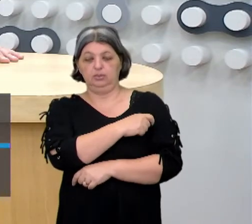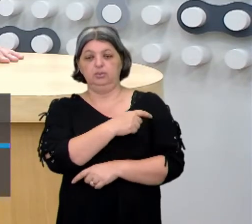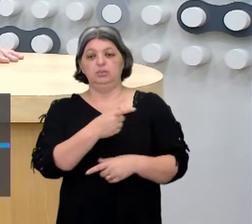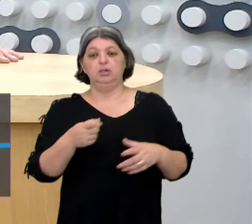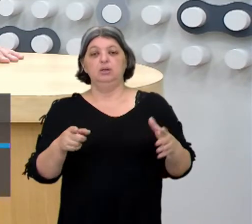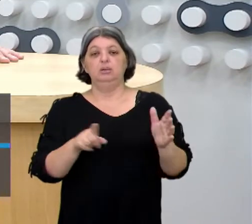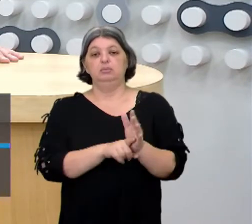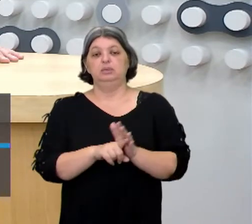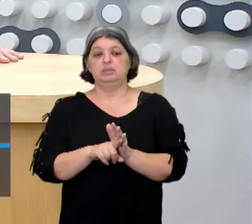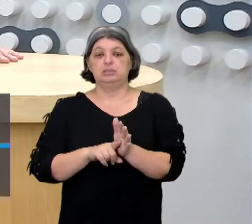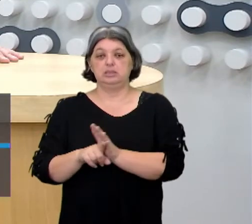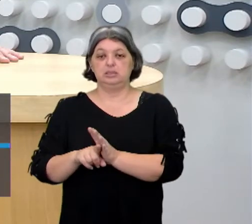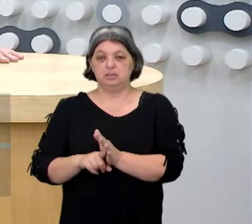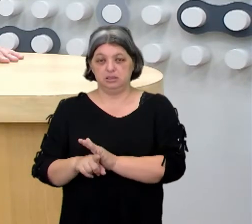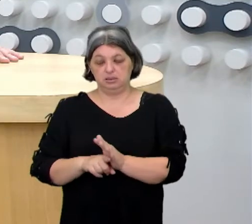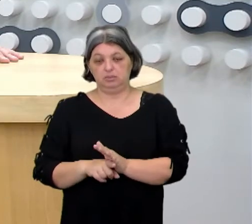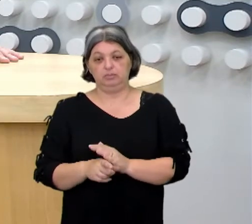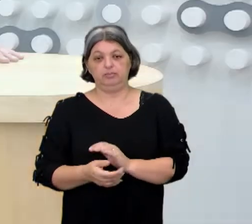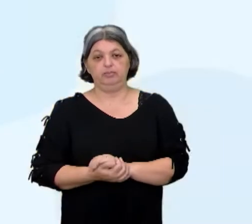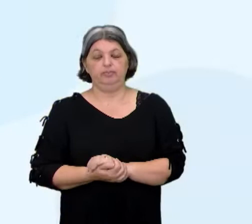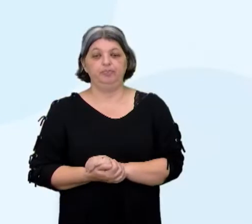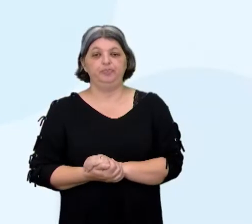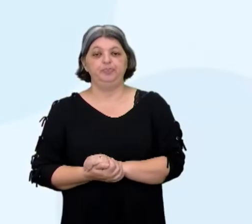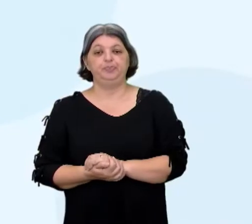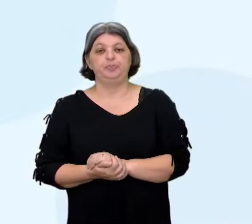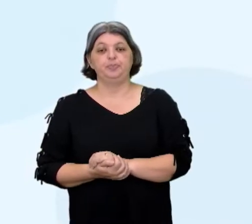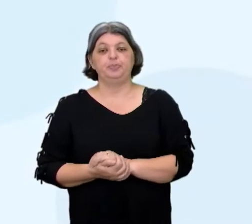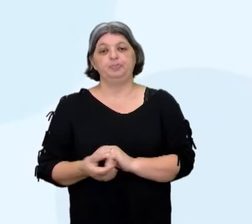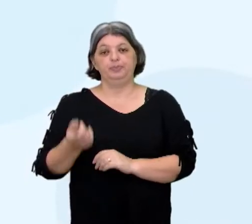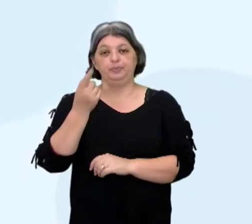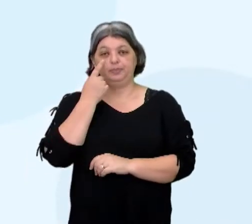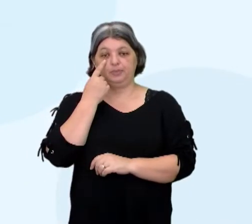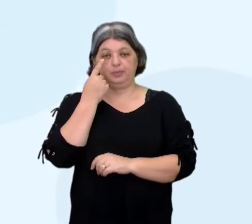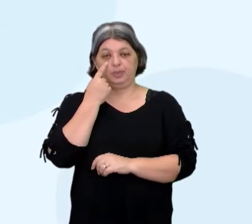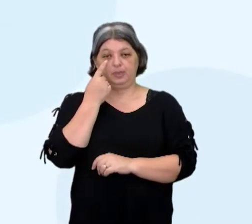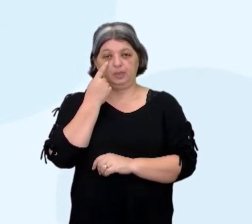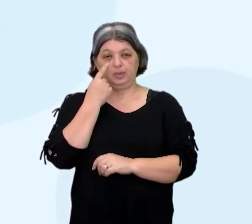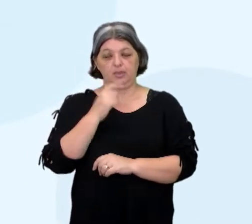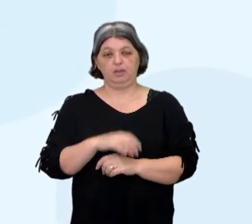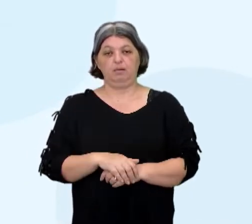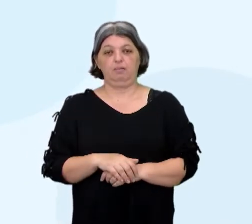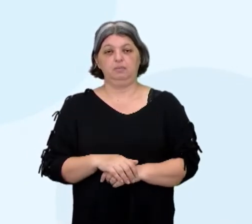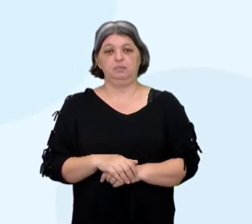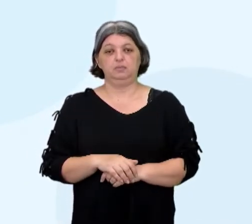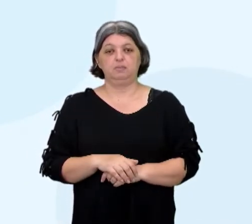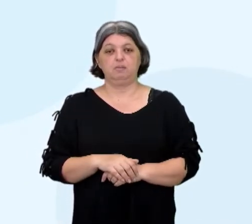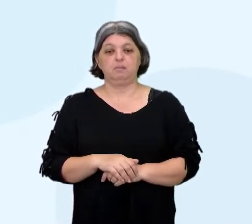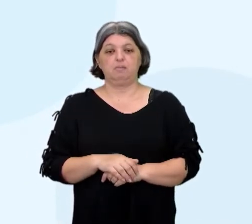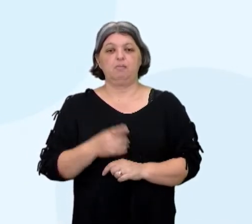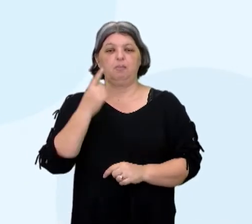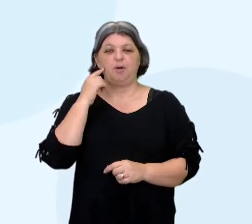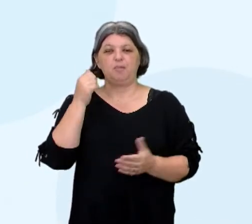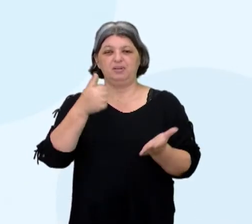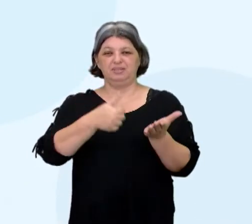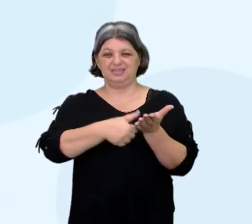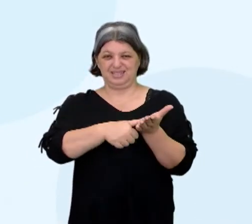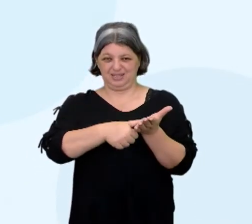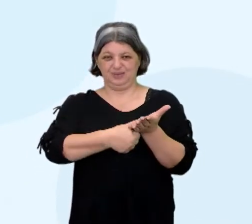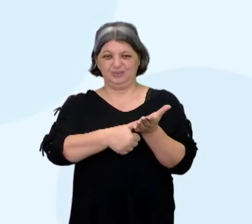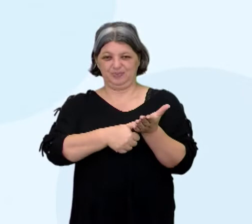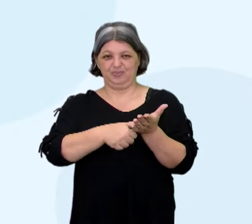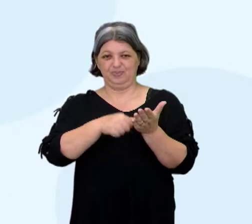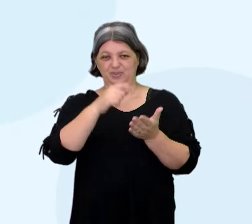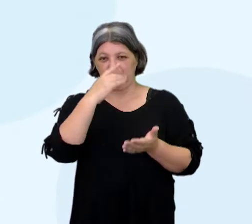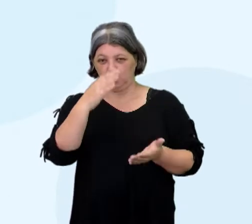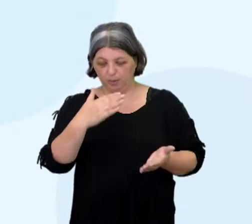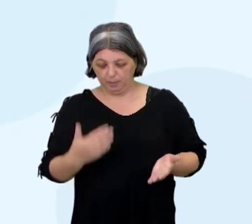pesquisa sobre Zhang-Yang, né? E aí eu trouxe para vocês aí, né, um selo, né, em homenagem a Zhang-Yang, né, utilizado aí